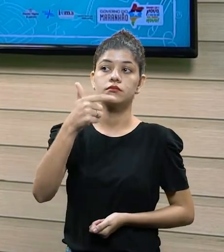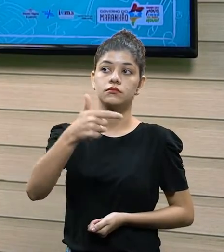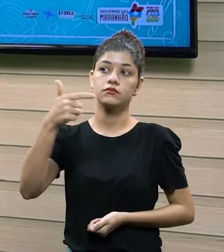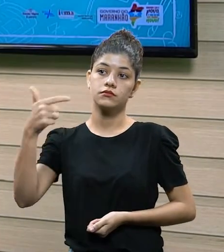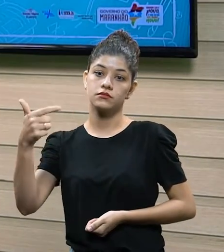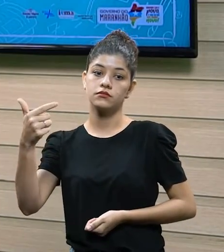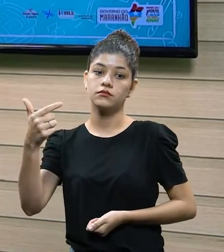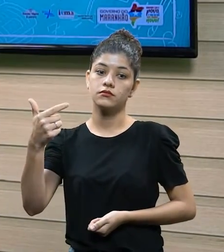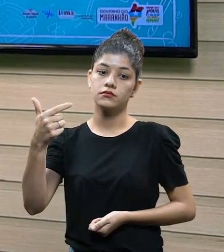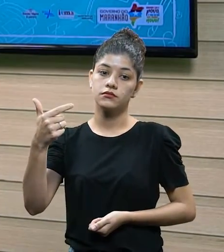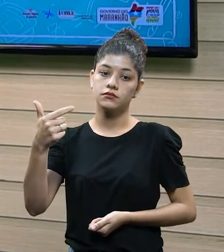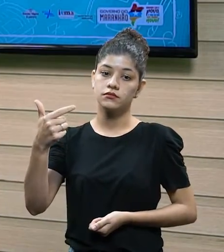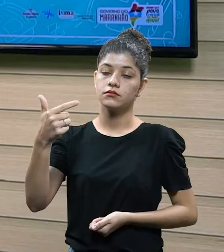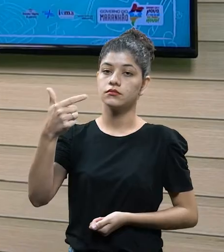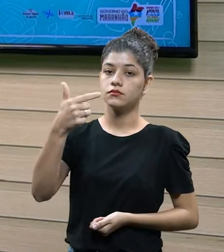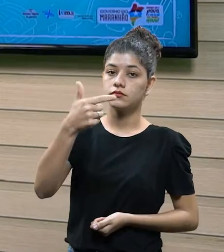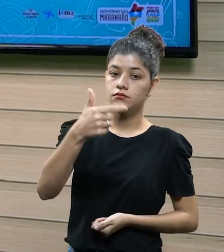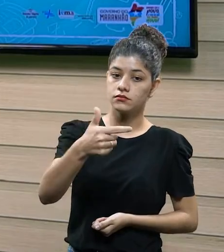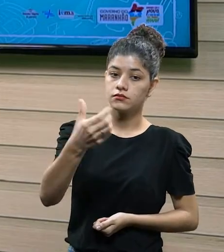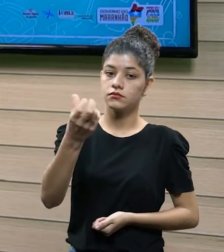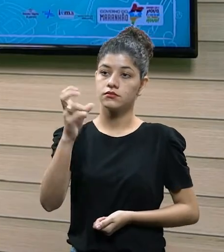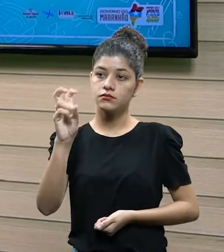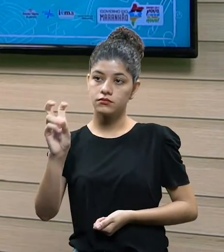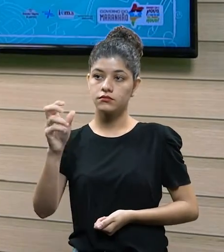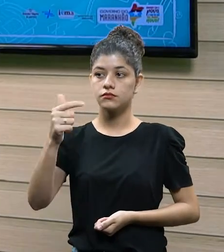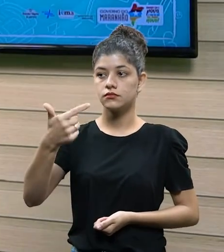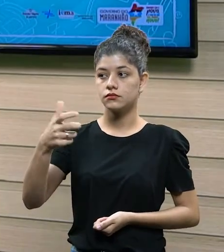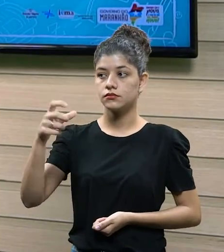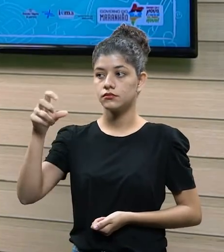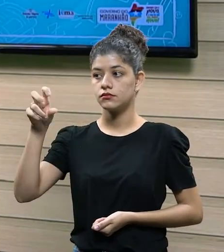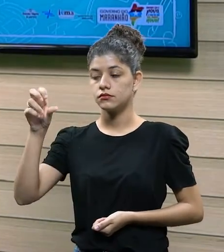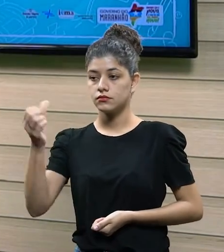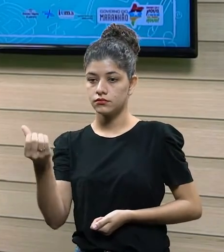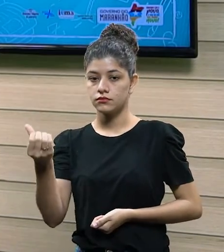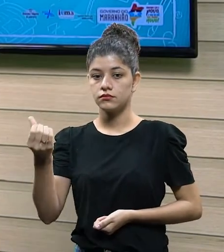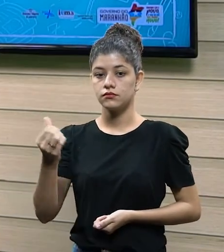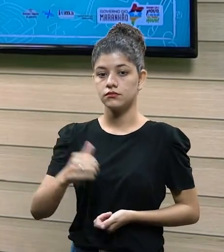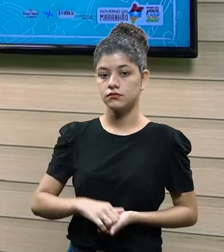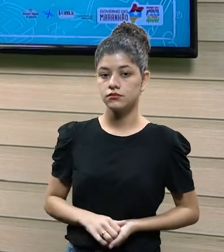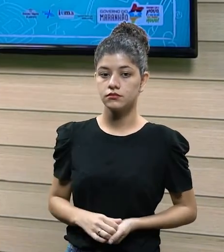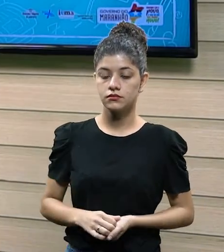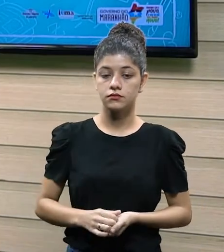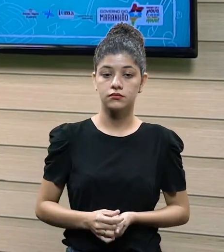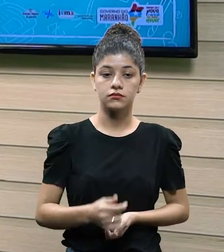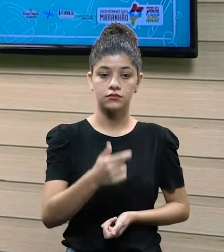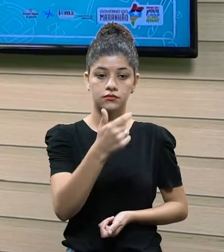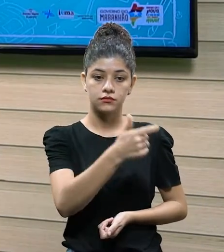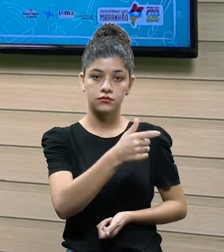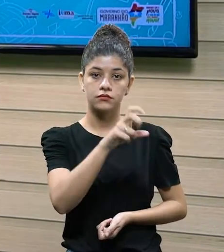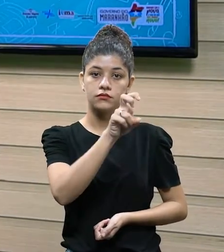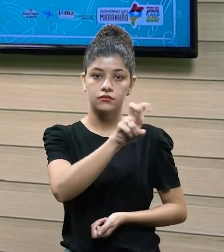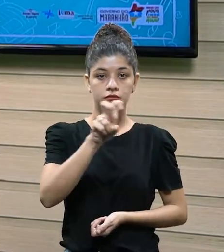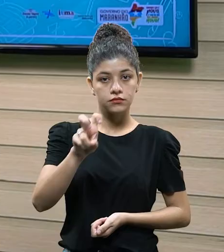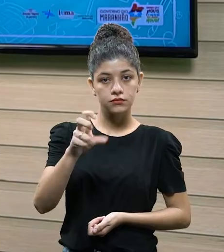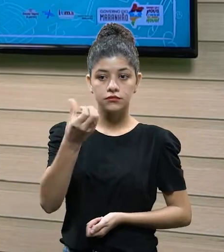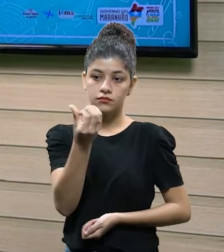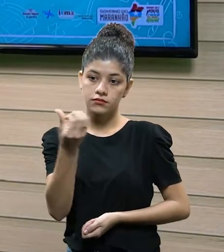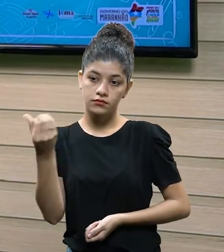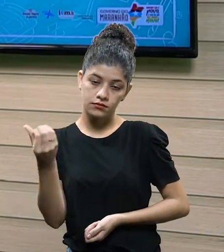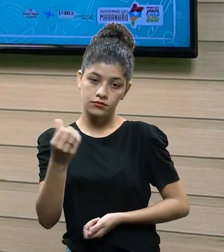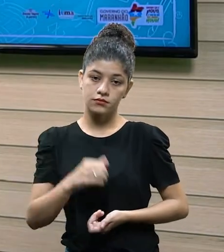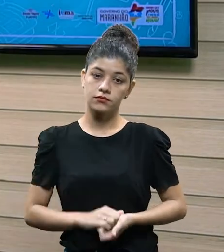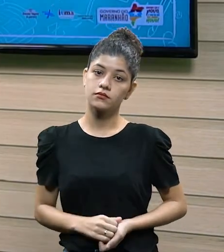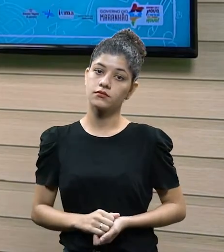2526. Na verdade a senha é 2526. Só que ela lá do lado de lá, ela entendeu quando ele disse 2526, ela entendeu